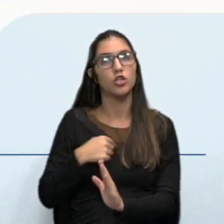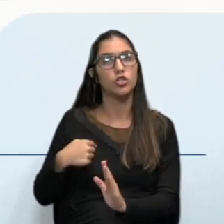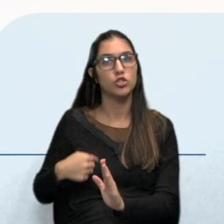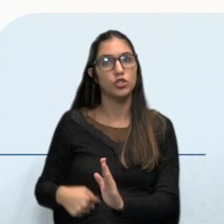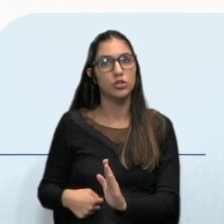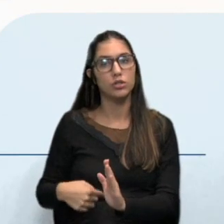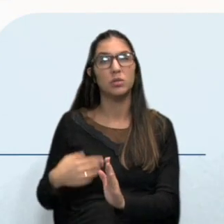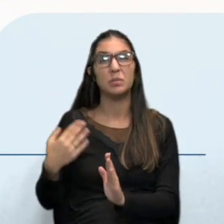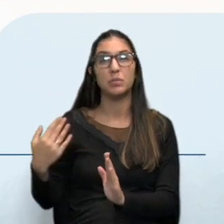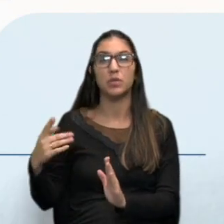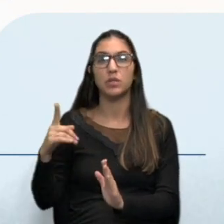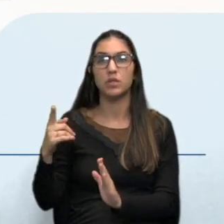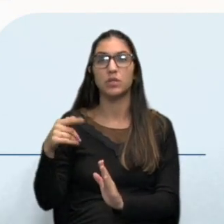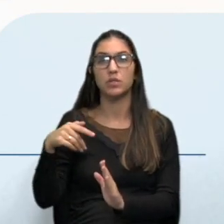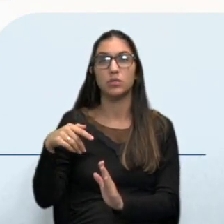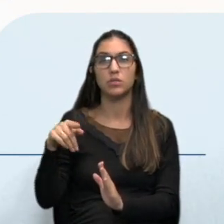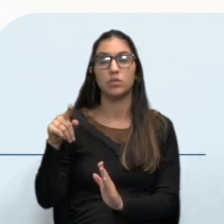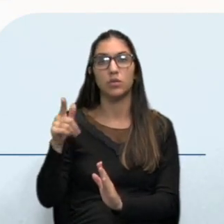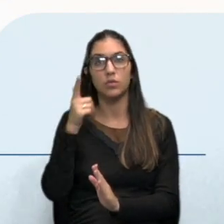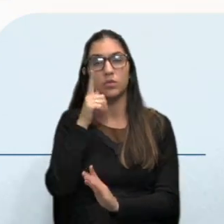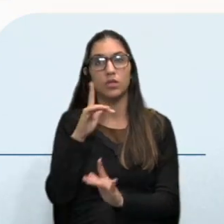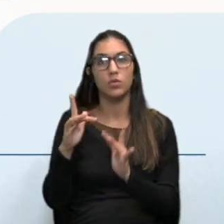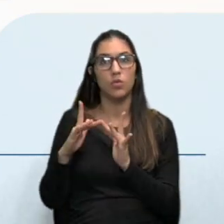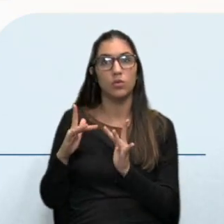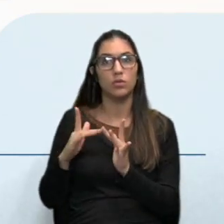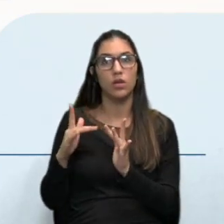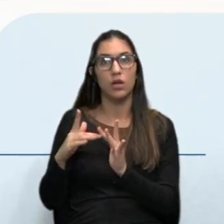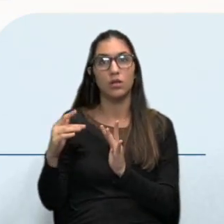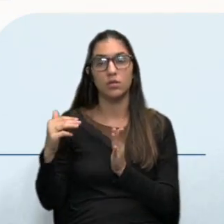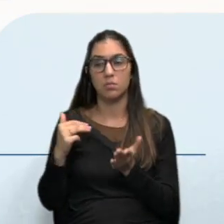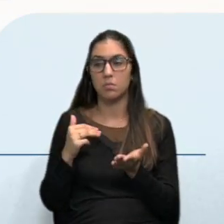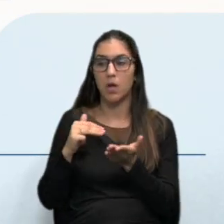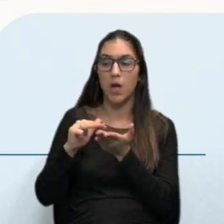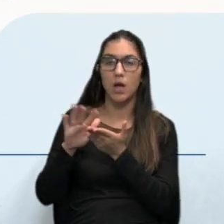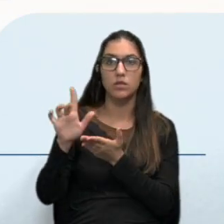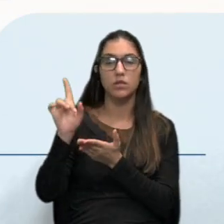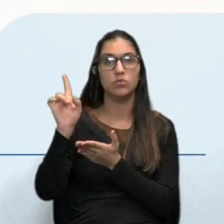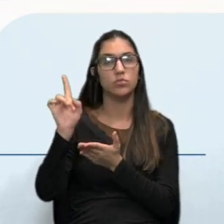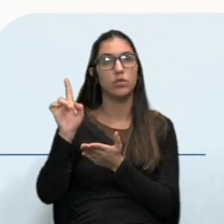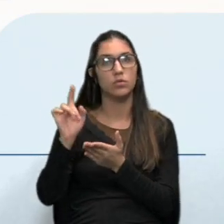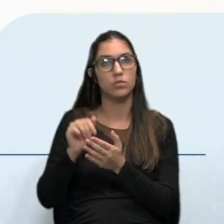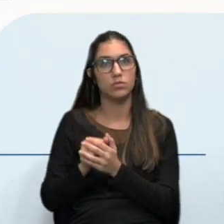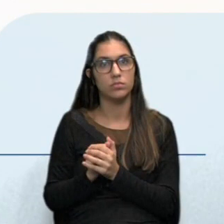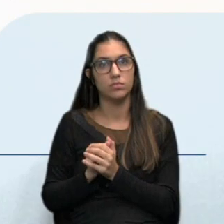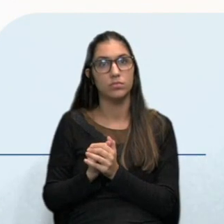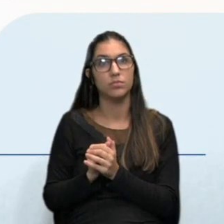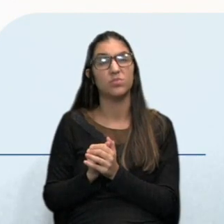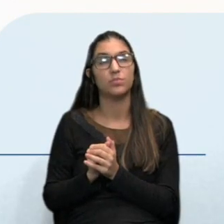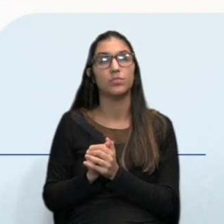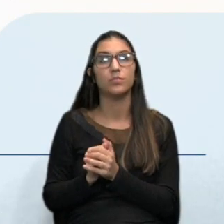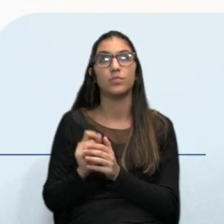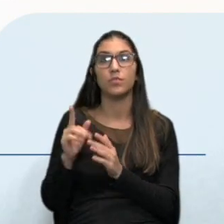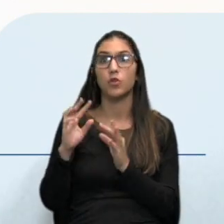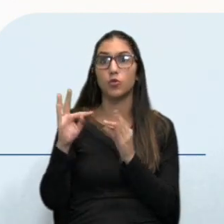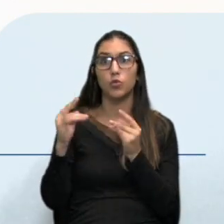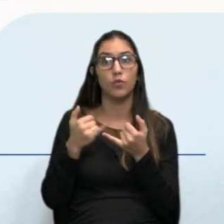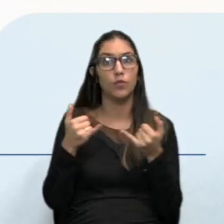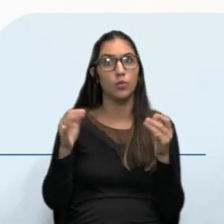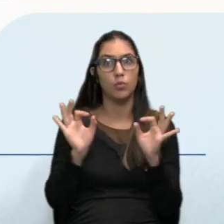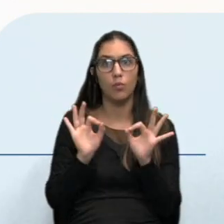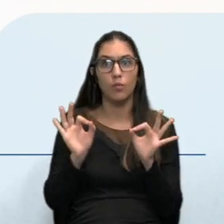que o destinatário está conectado, pegou a mensagem e mandou lá para a China na estação radiobase. Isso tudo sem fio, é